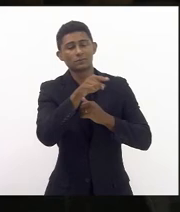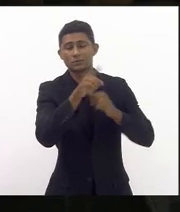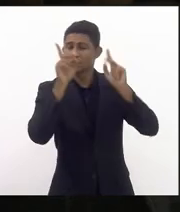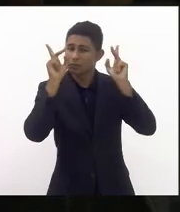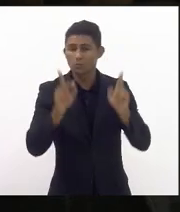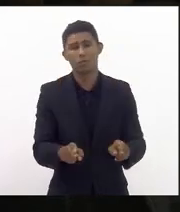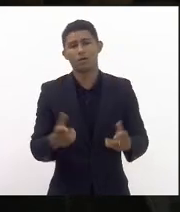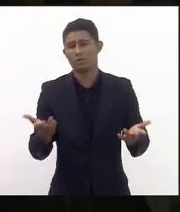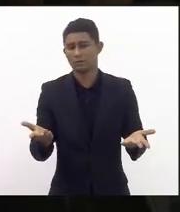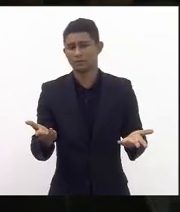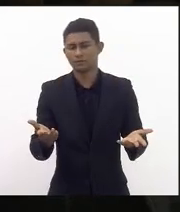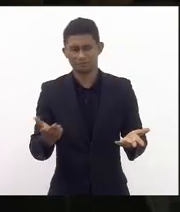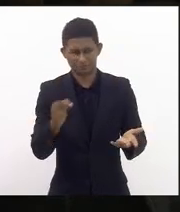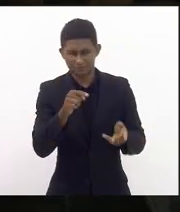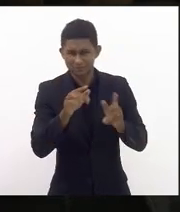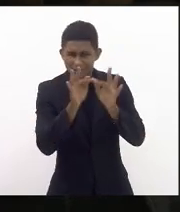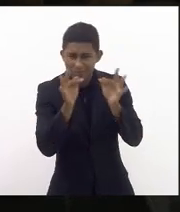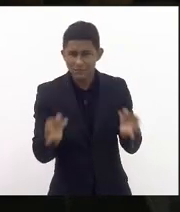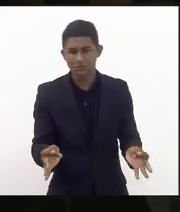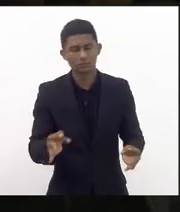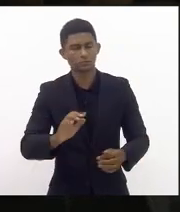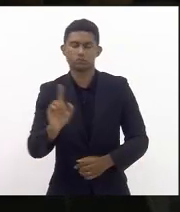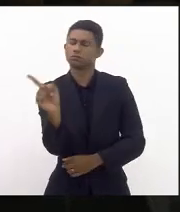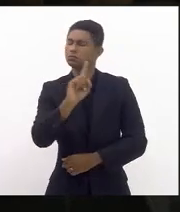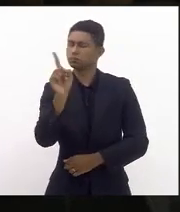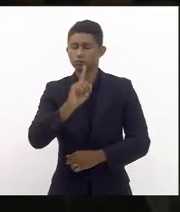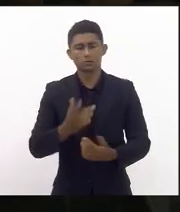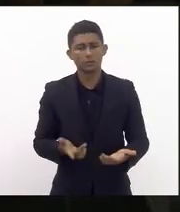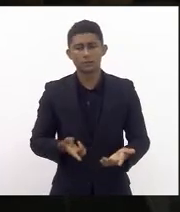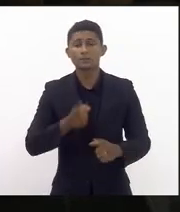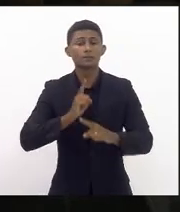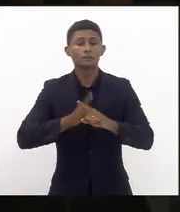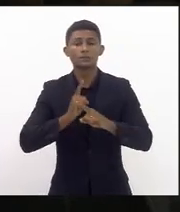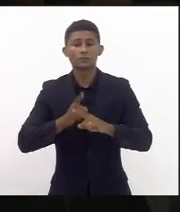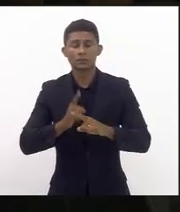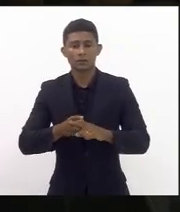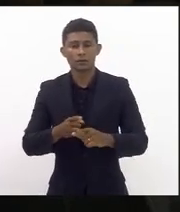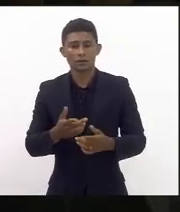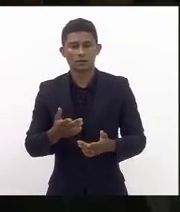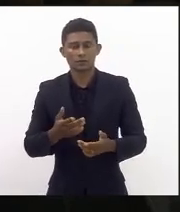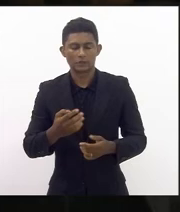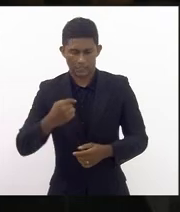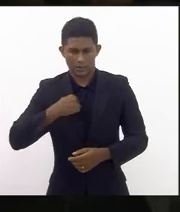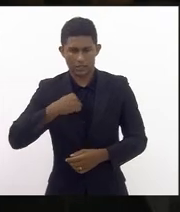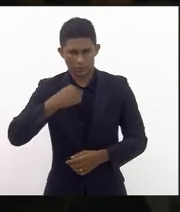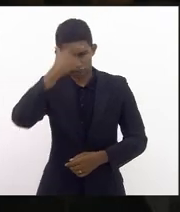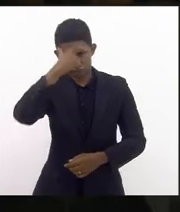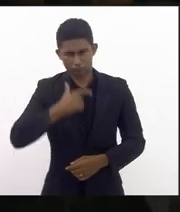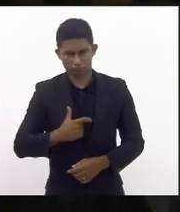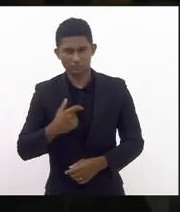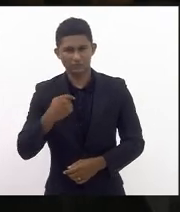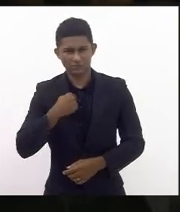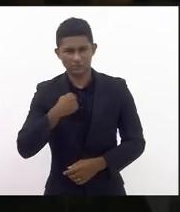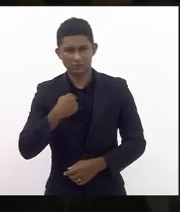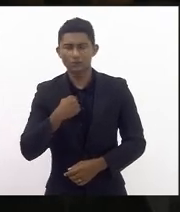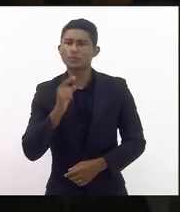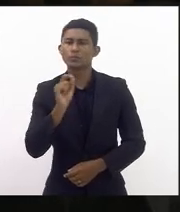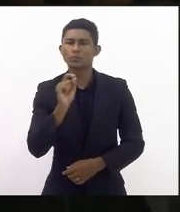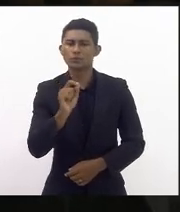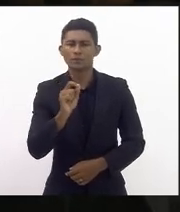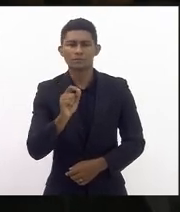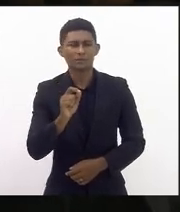simples, porque nenhum de nós, eu pelo menos falo por mim,